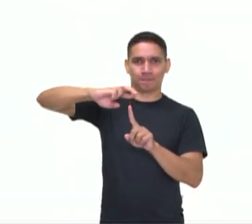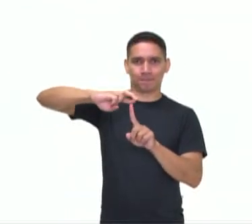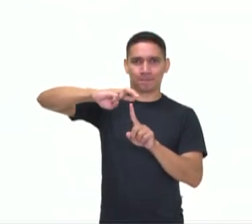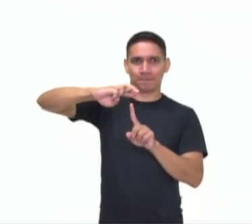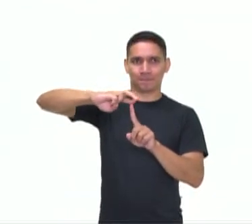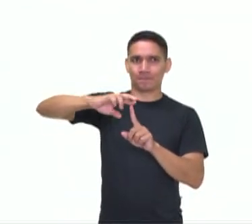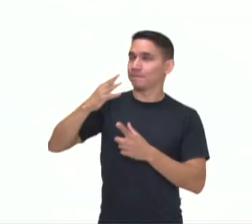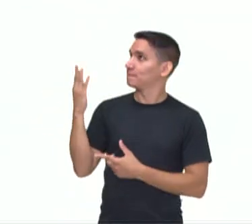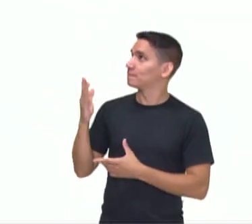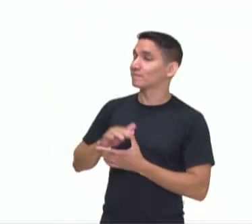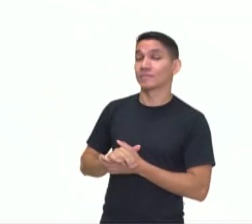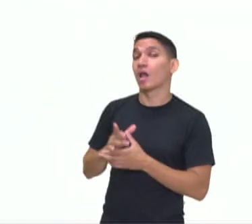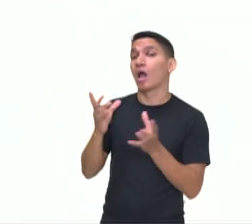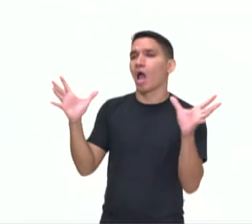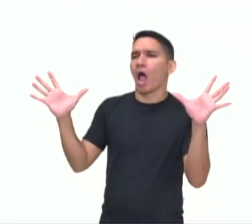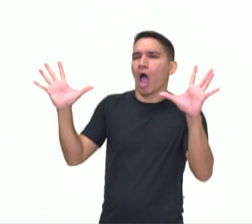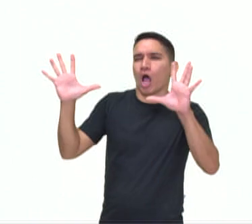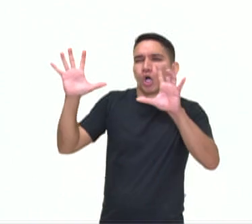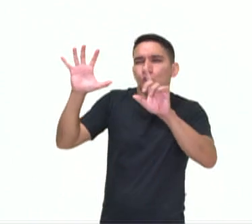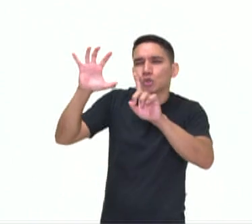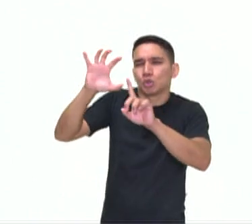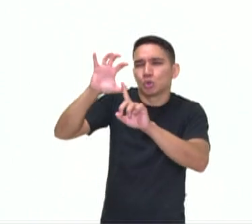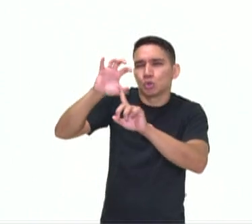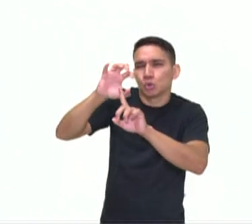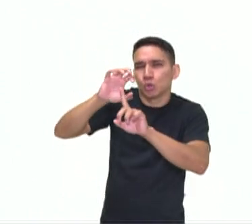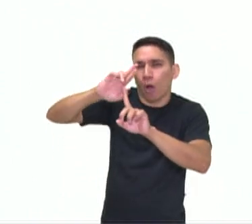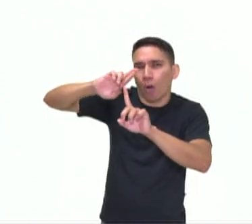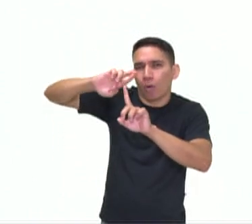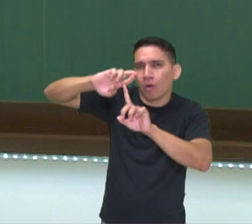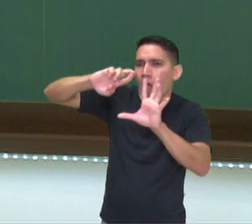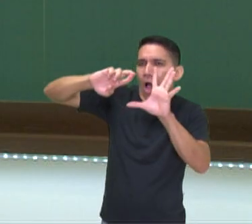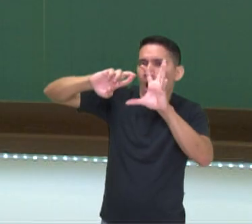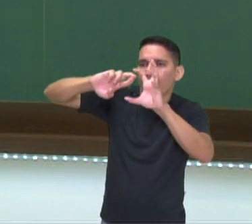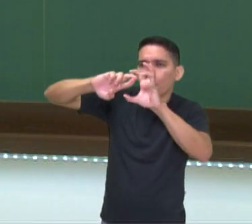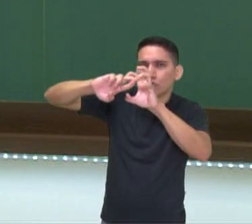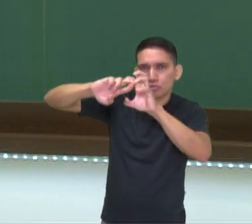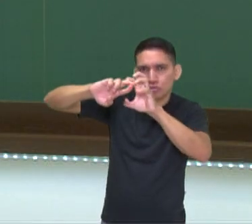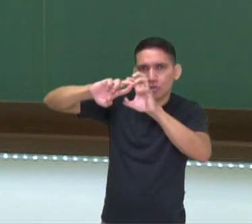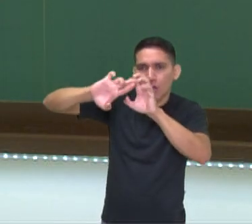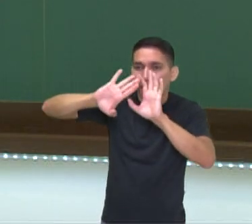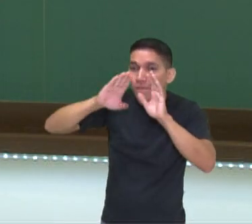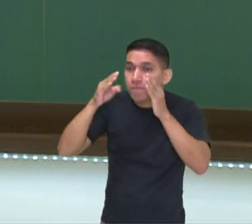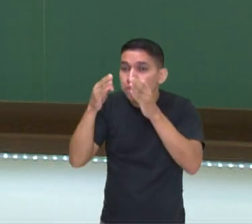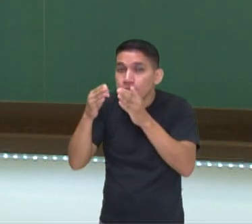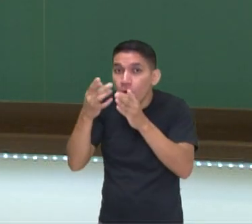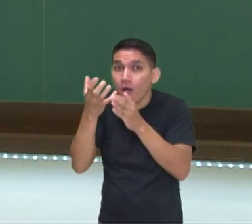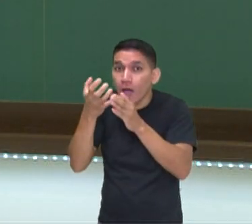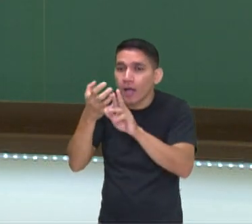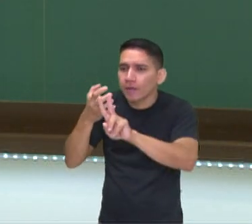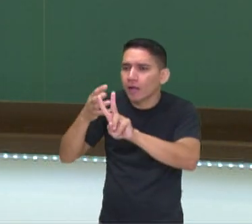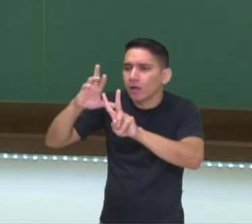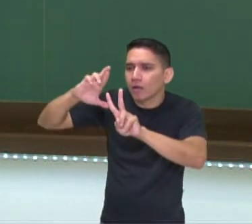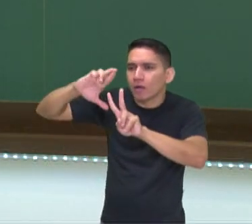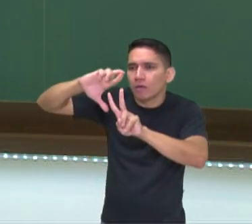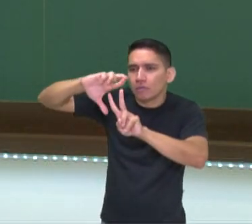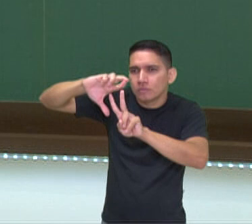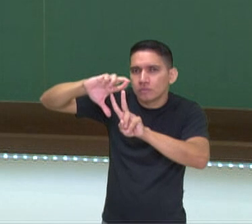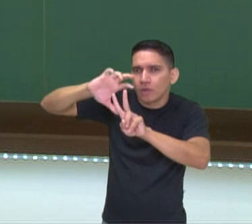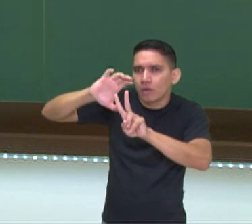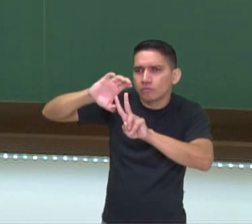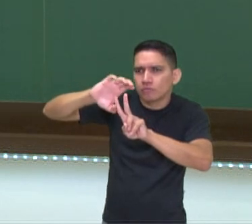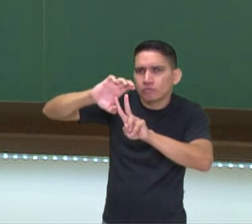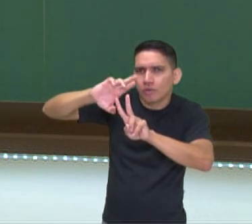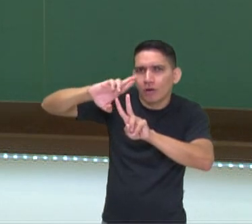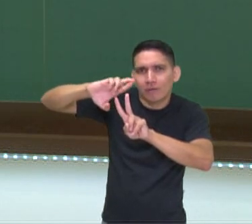eu vou pegar e vou apagar a luz de Curitiba e vou dar um foco especialmente naquilo que eu quero. Isso ressalta